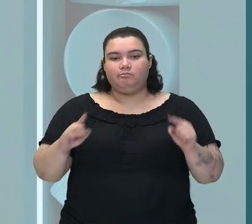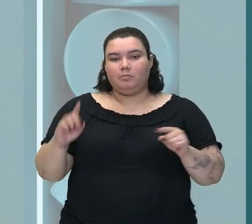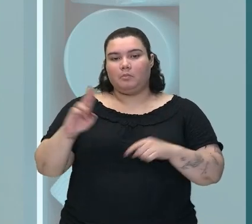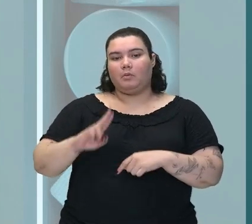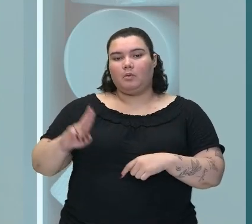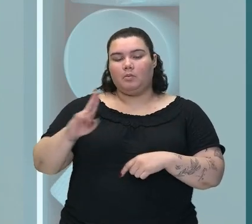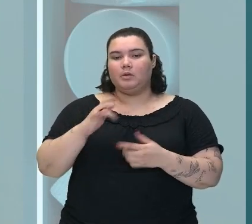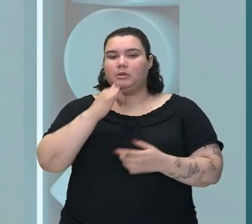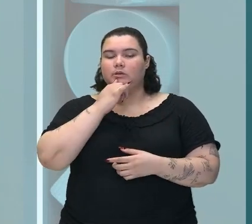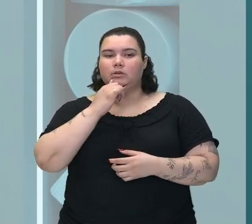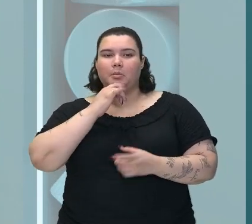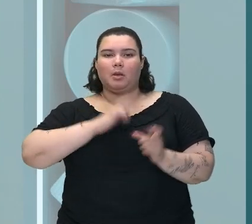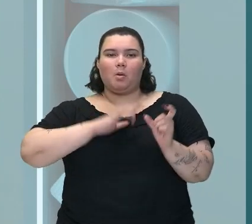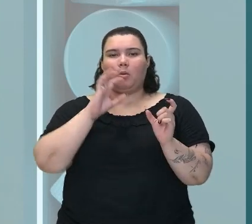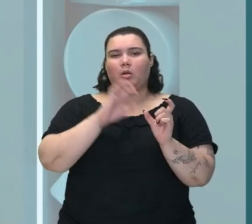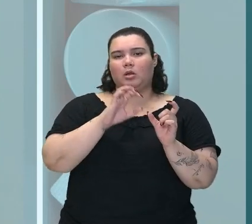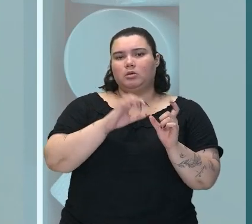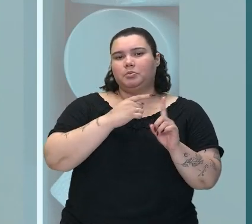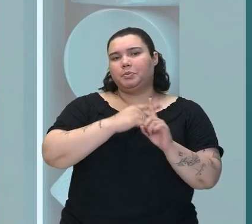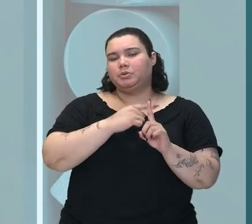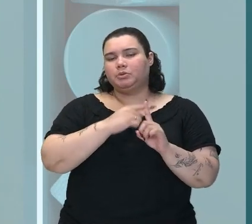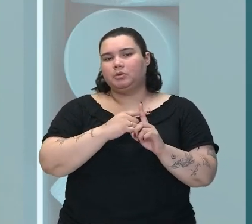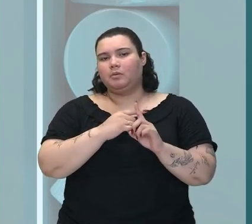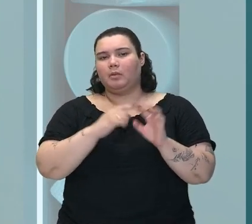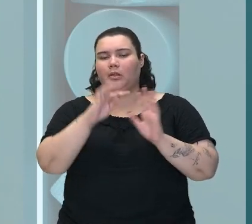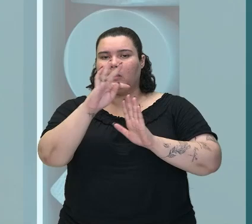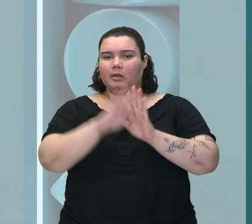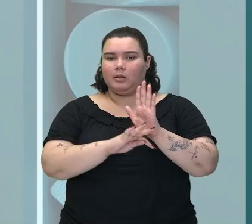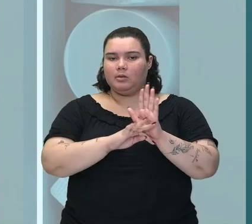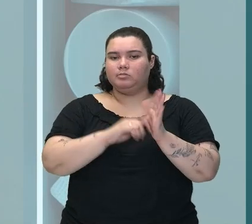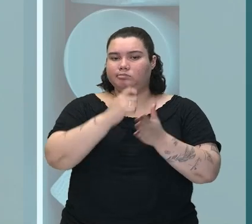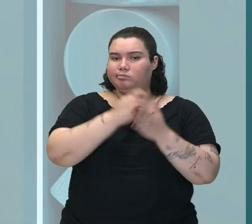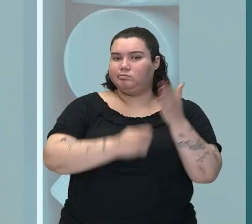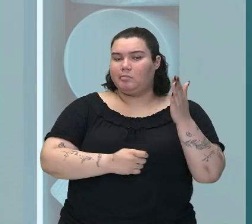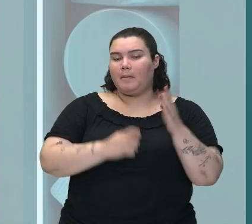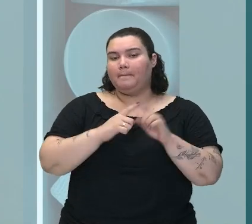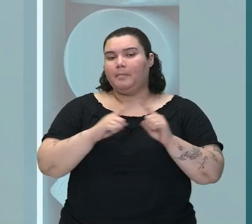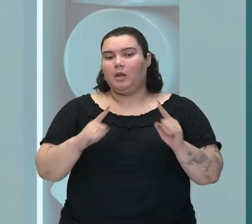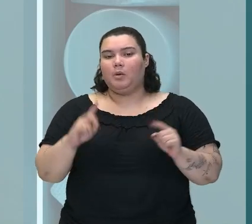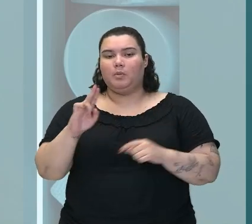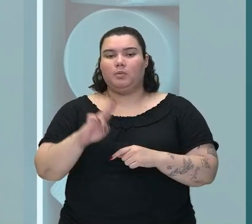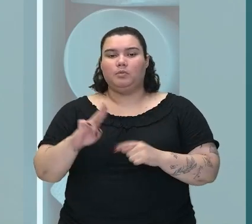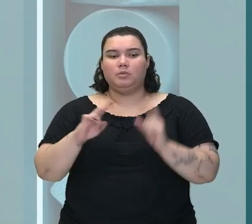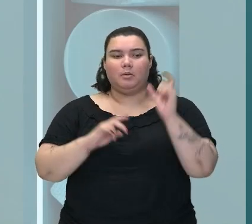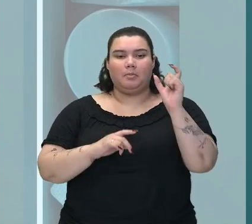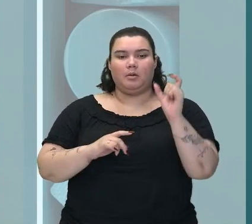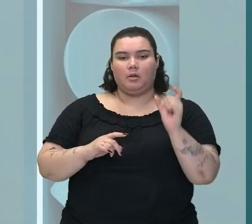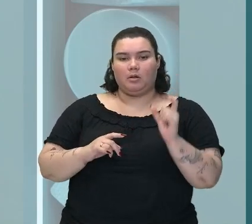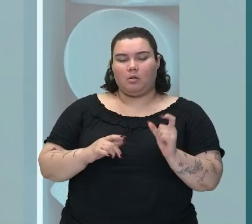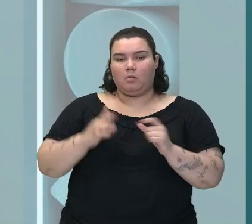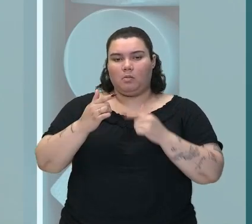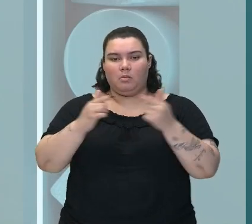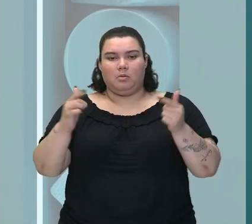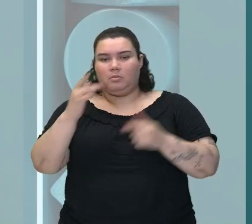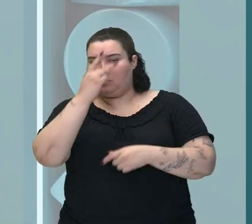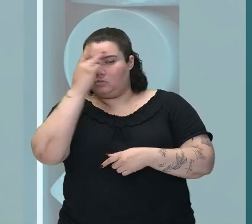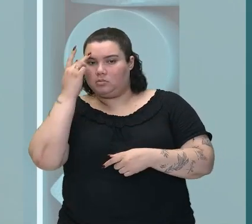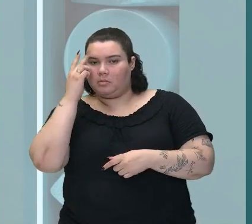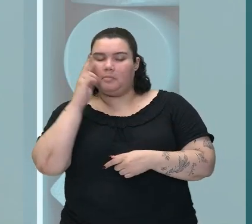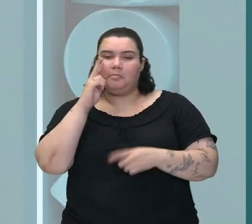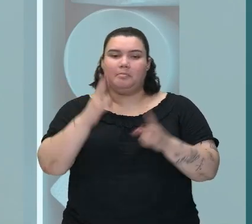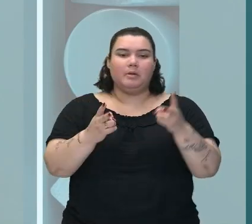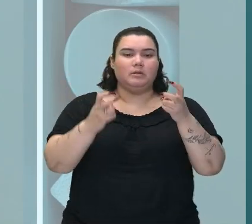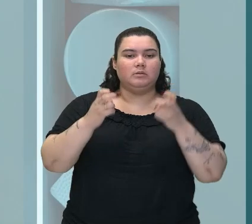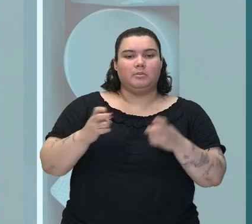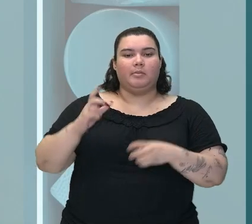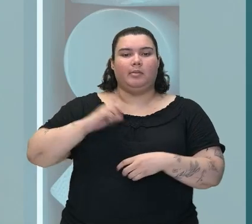uma conotação positiva para a escrita de textos, mas ele vem trazer palavras que aos olhos de muitas pessoas pode ter